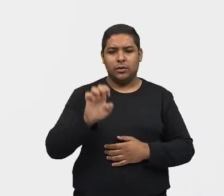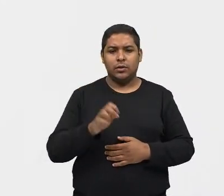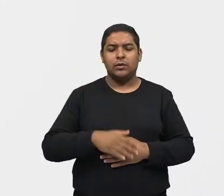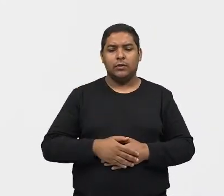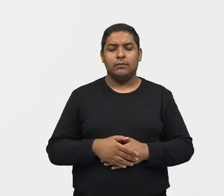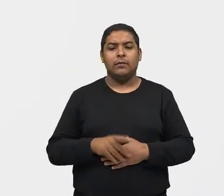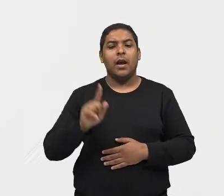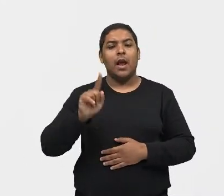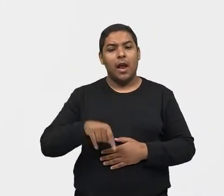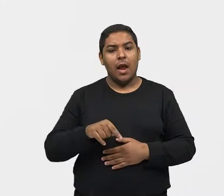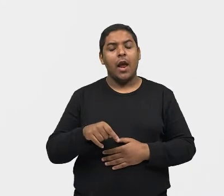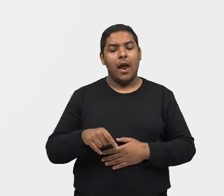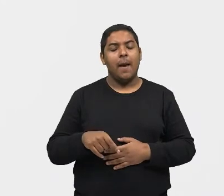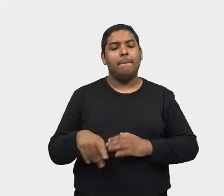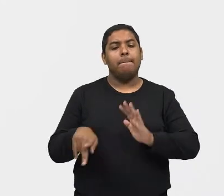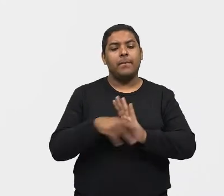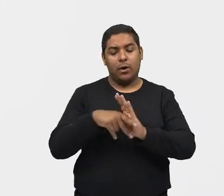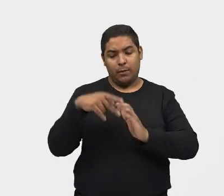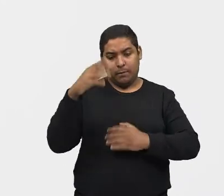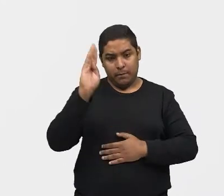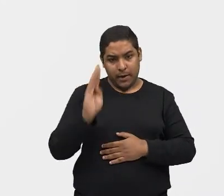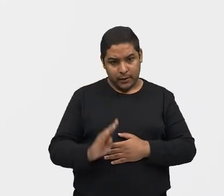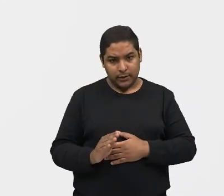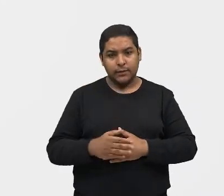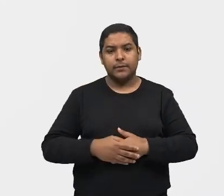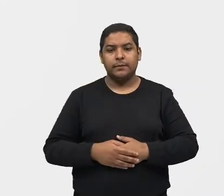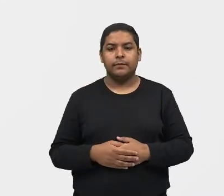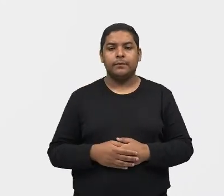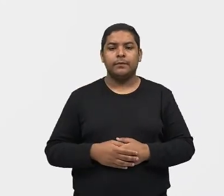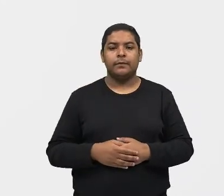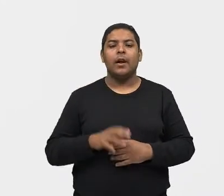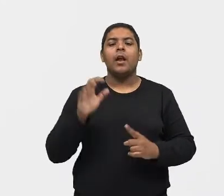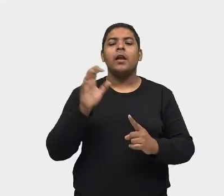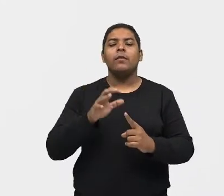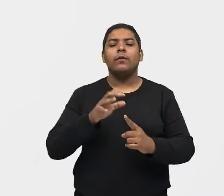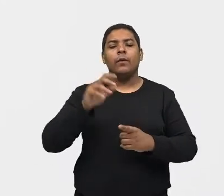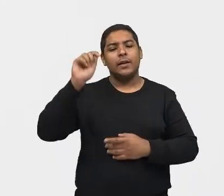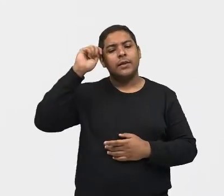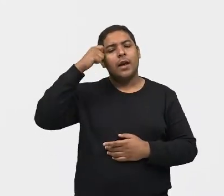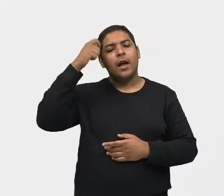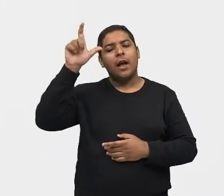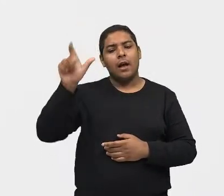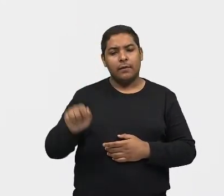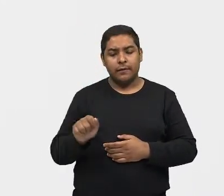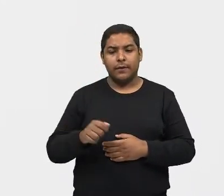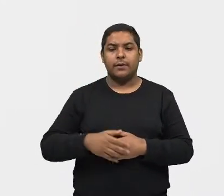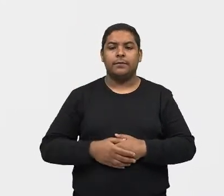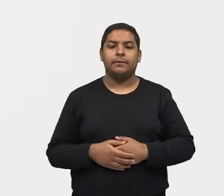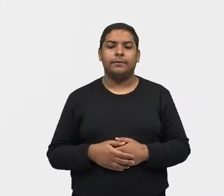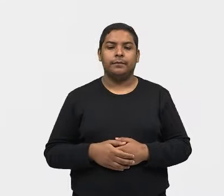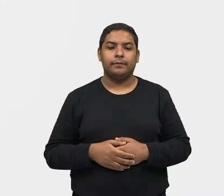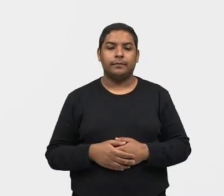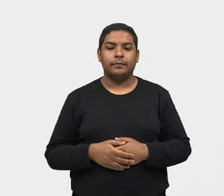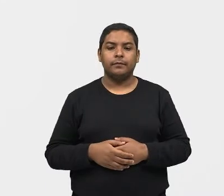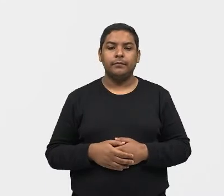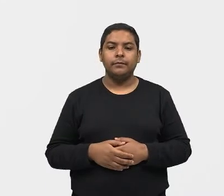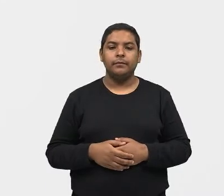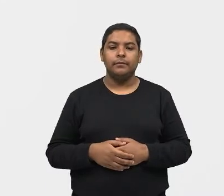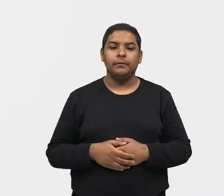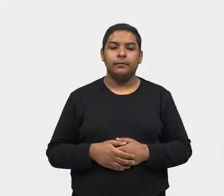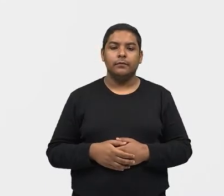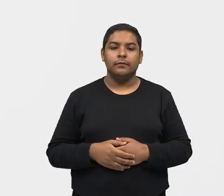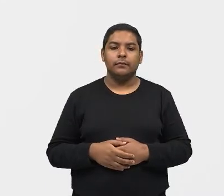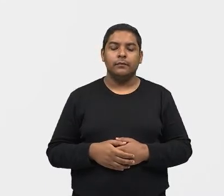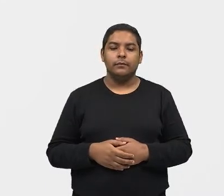uma dança puramente brasileira, com influência na África e no Caribe, certo? Então, samba de